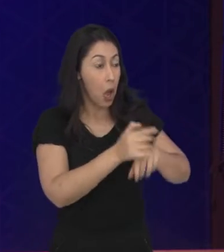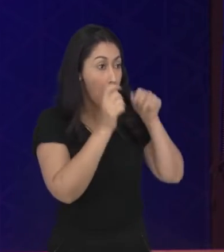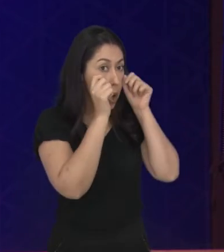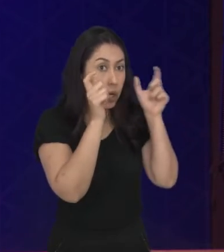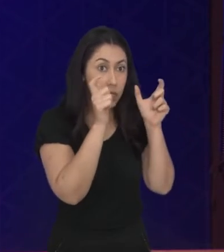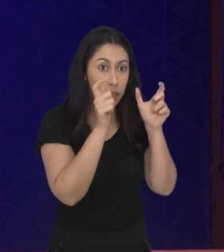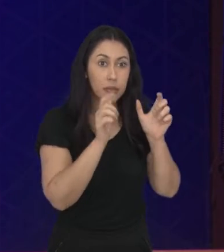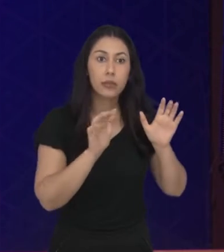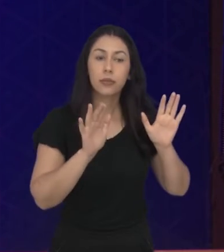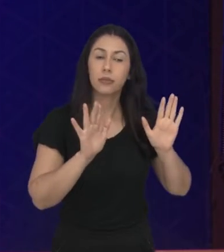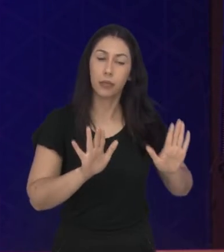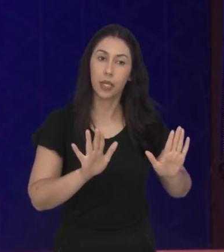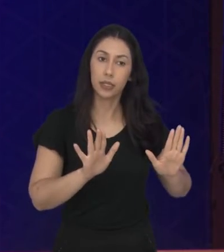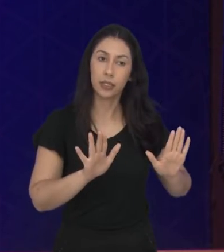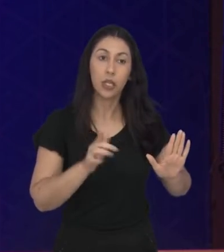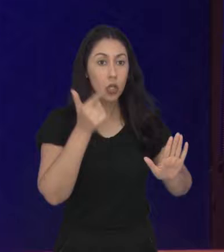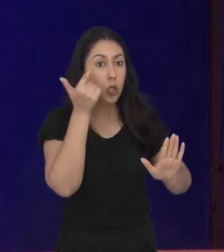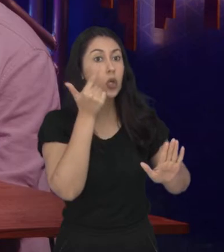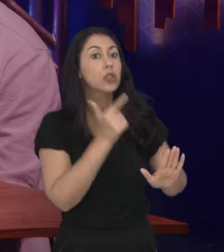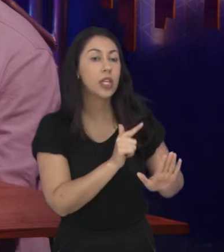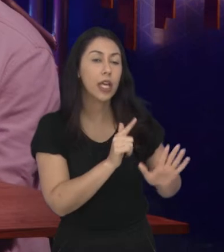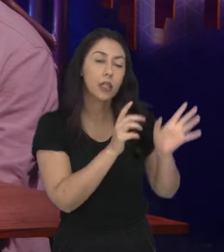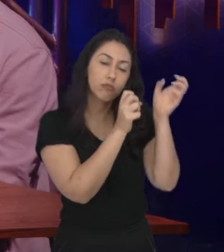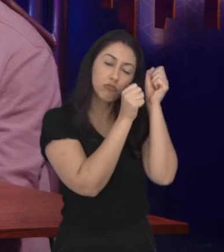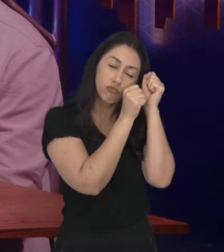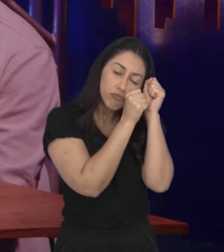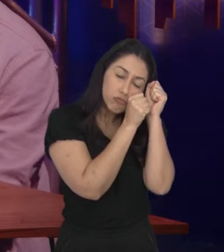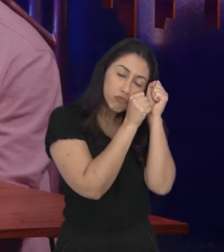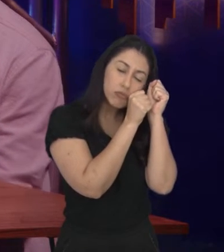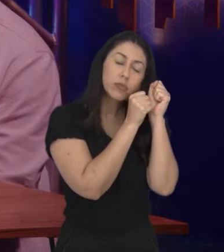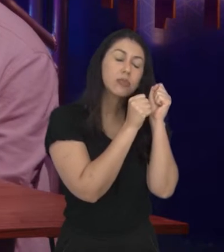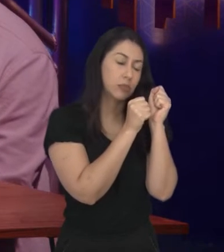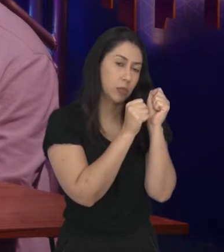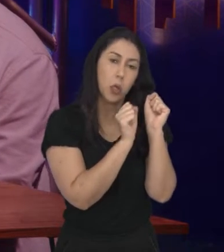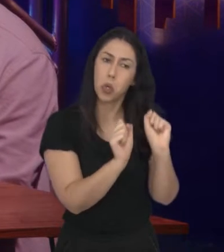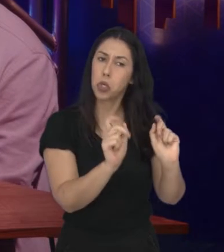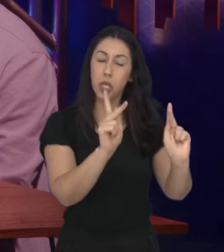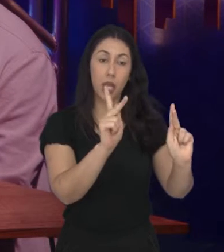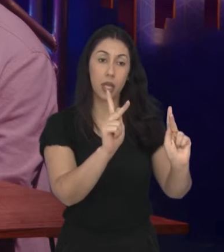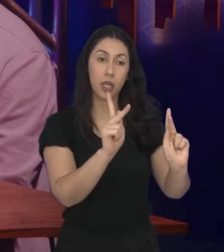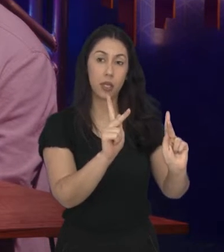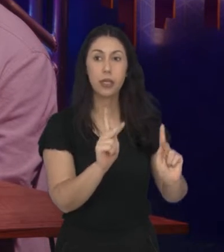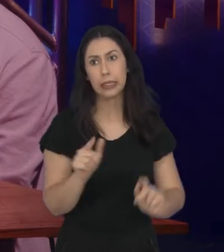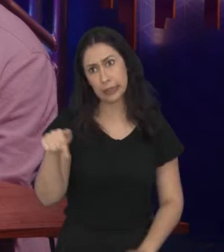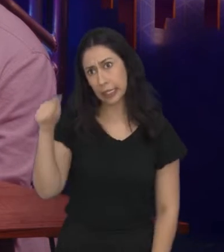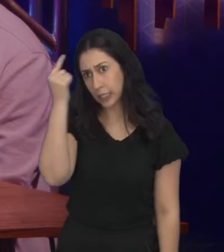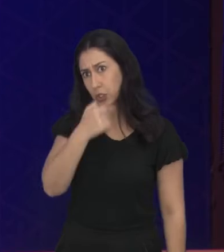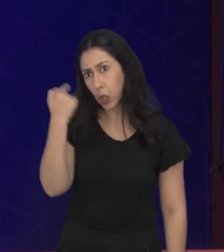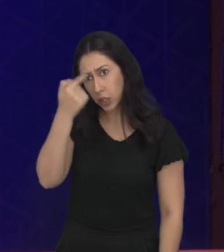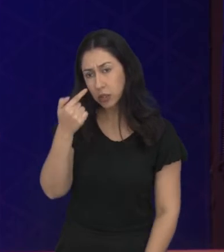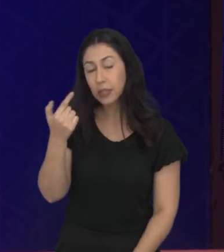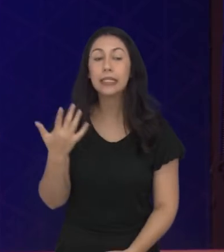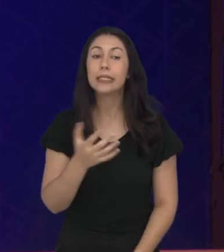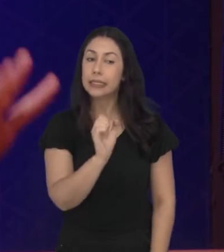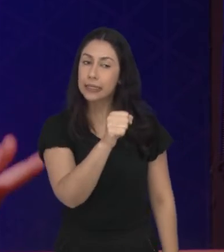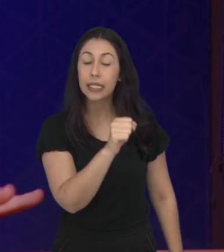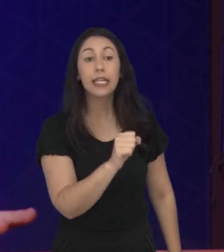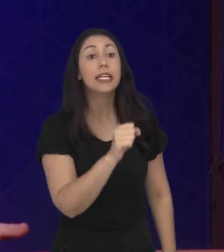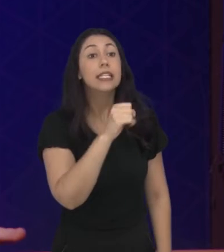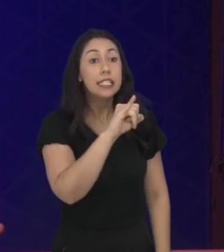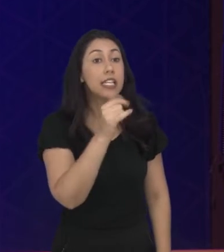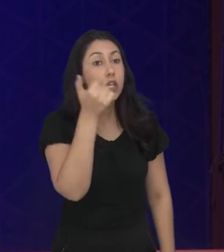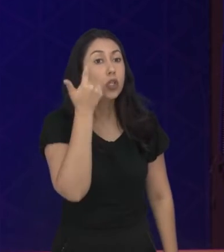um período de sono em que você consegue Pelo menos dormir 7 bem, horas, 7, 8 descansar. horas. Exatamente, se você consegue, sei lá, vedar a